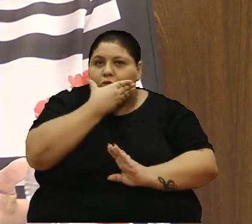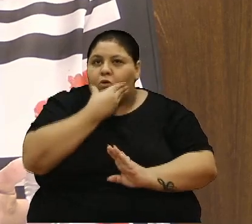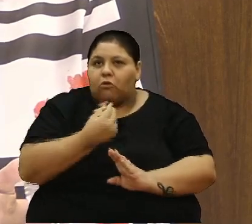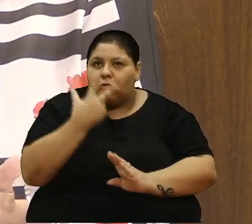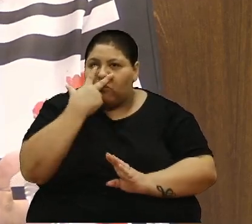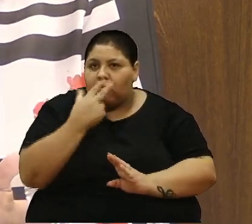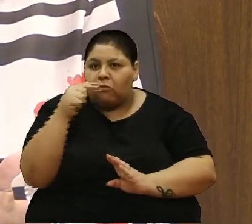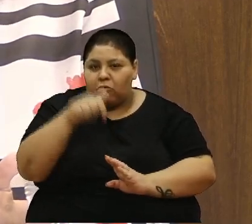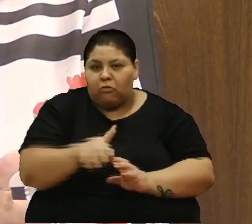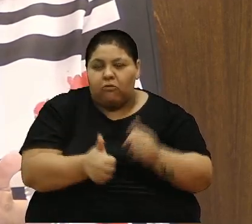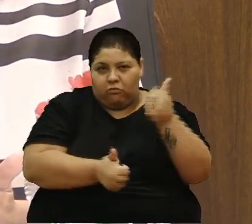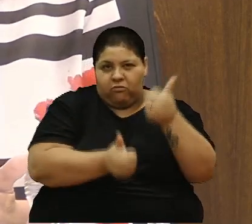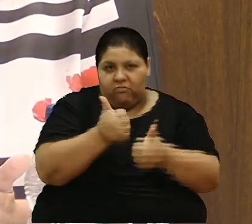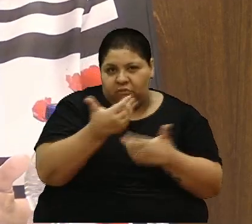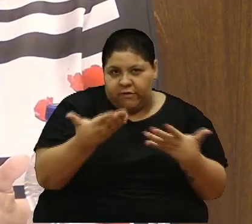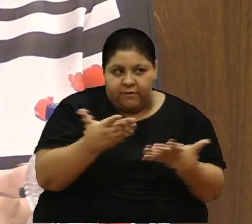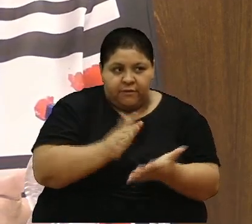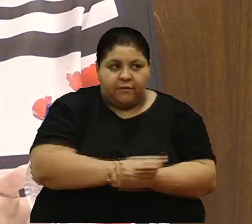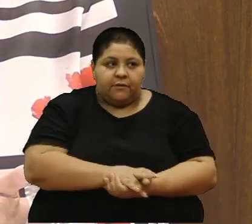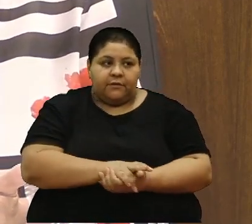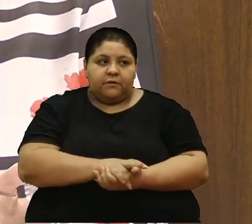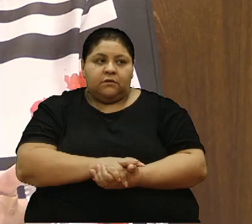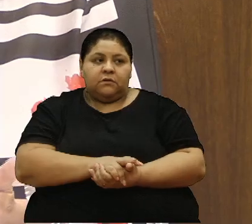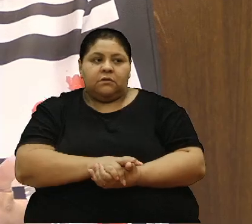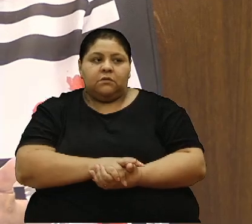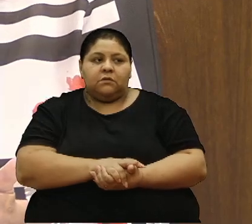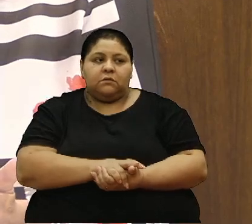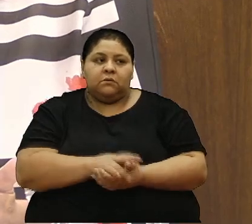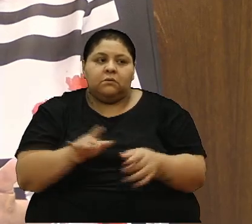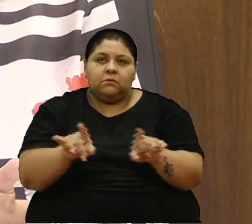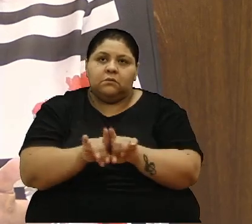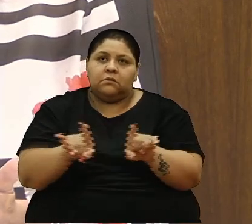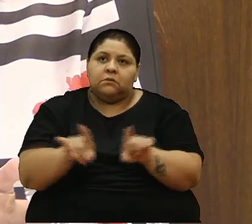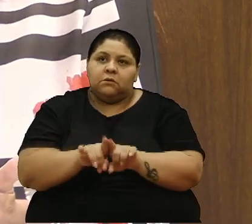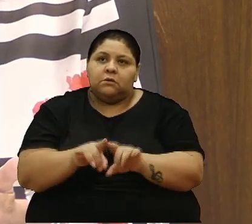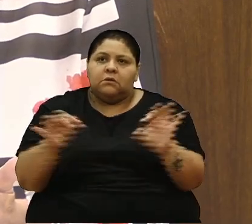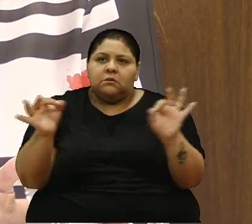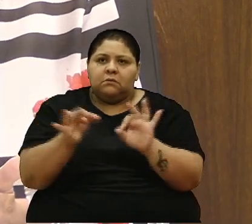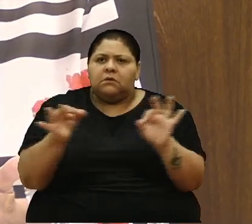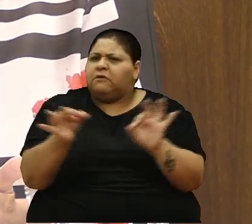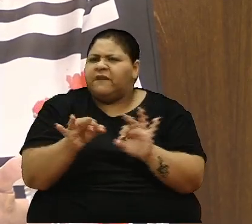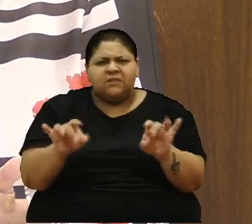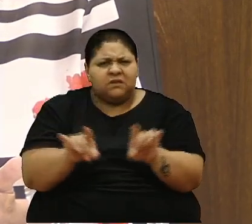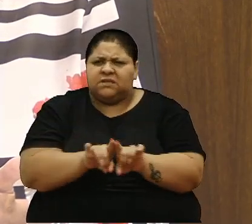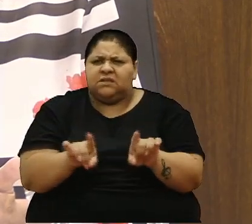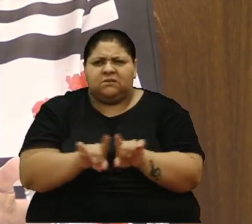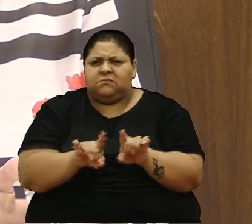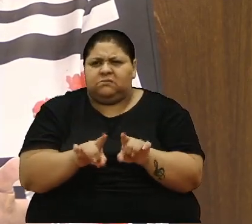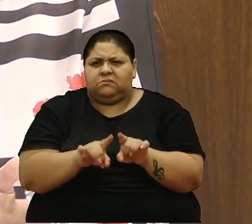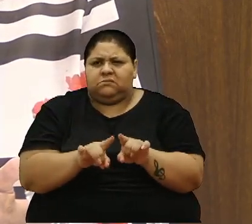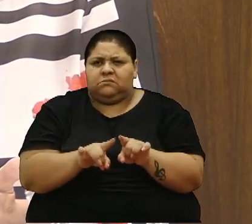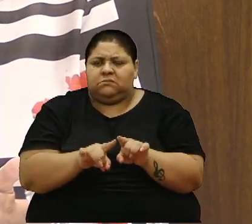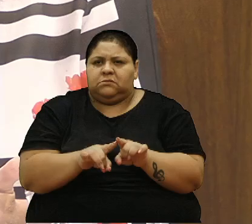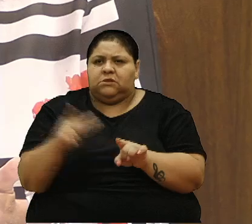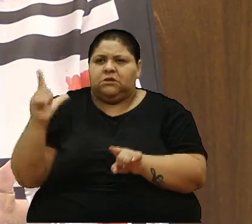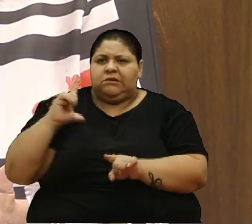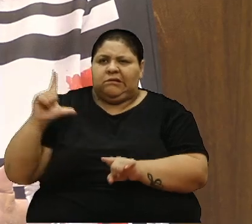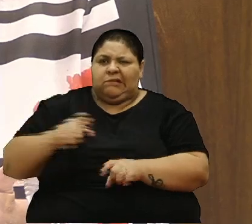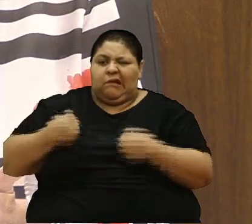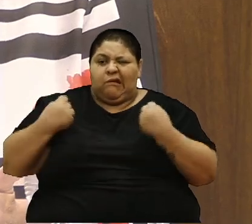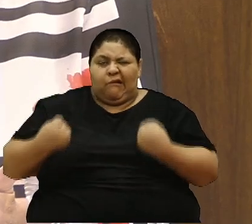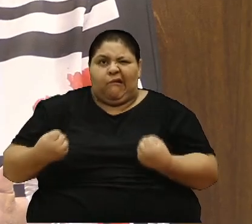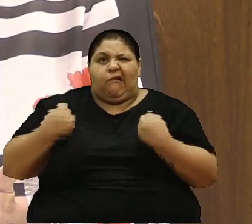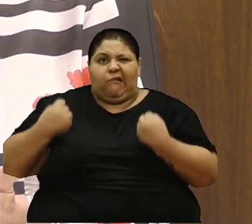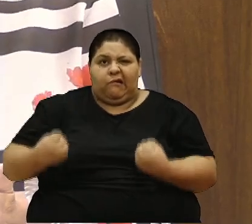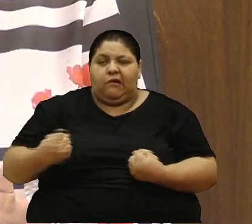no caso do futebol. Então, a gente entende o elogio, mas esse elogio, ele carrega tudo isso, ele carrega